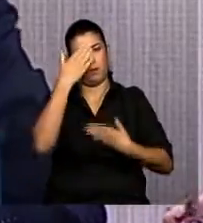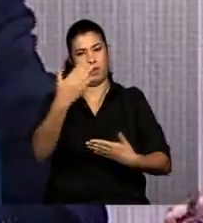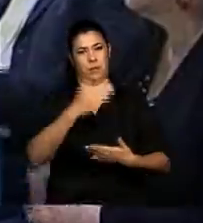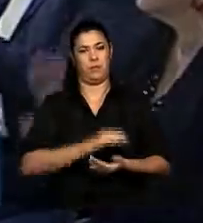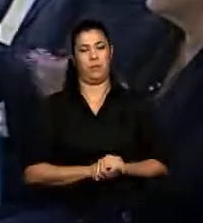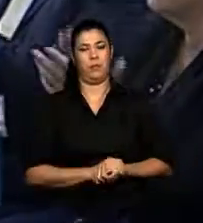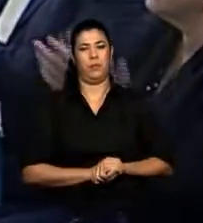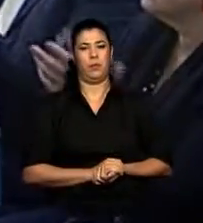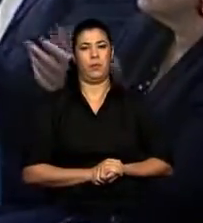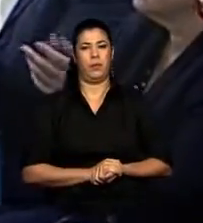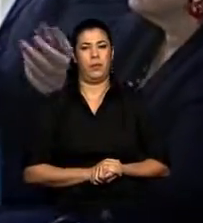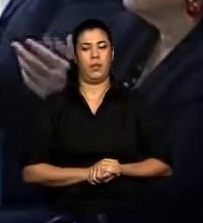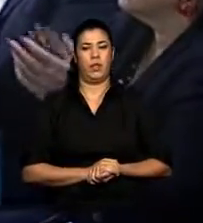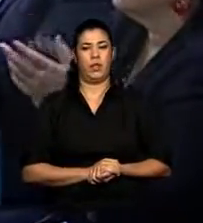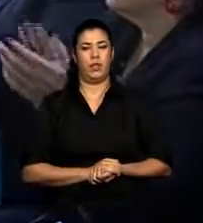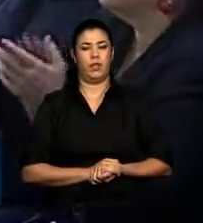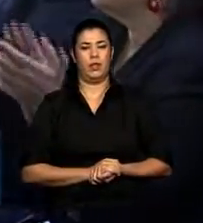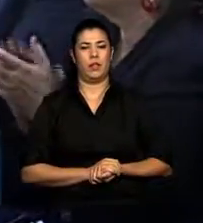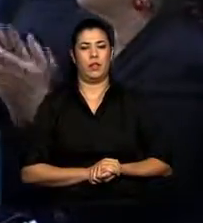obrigado.